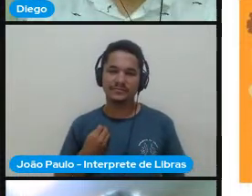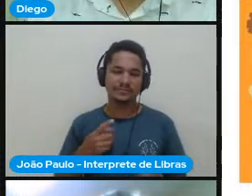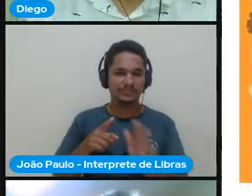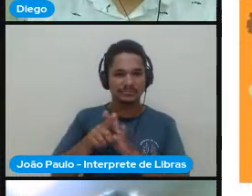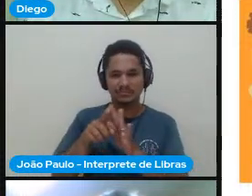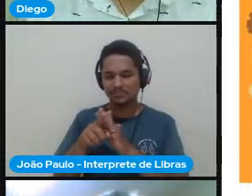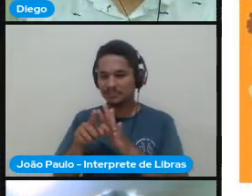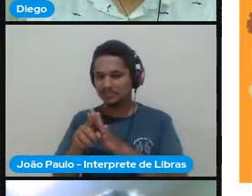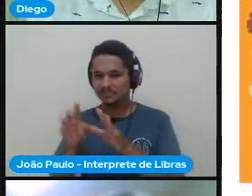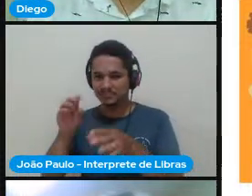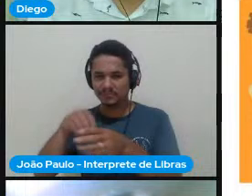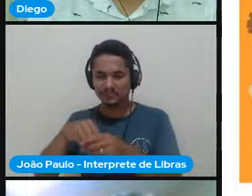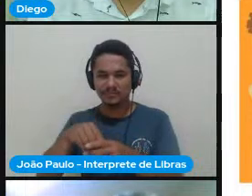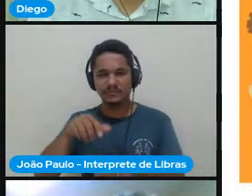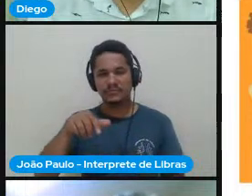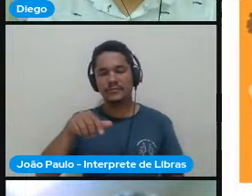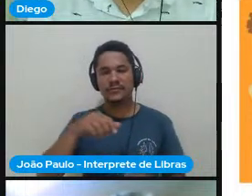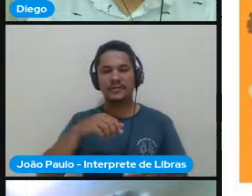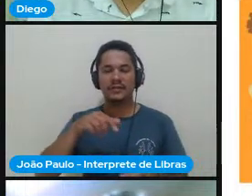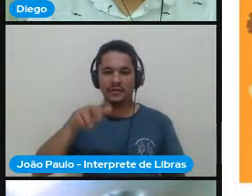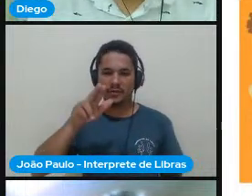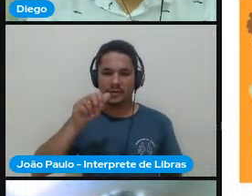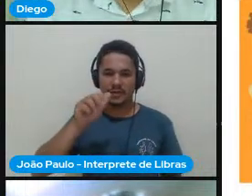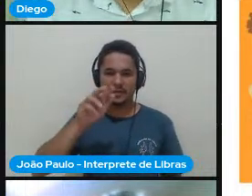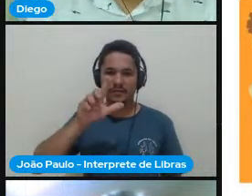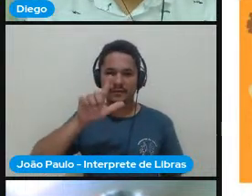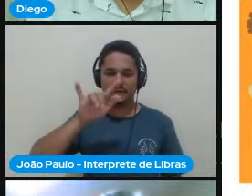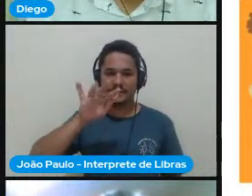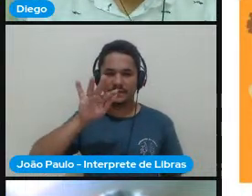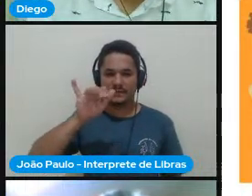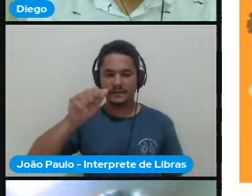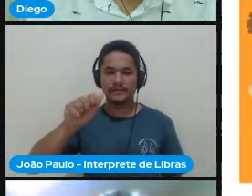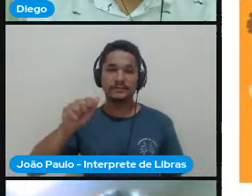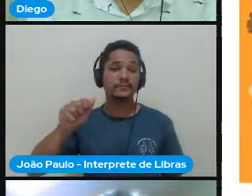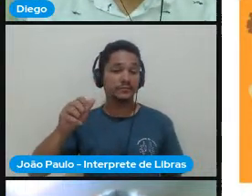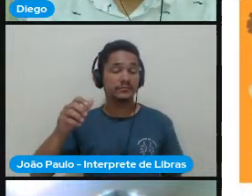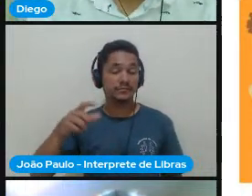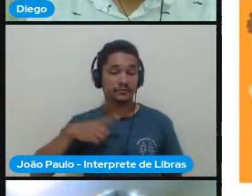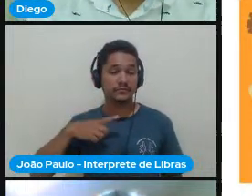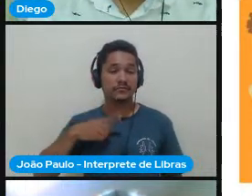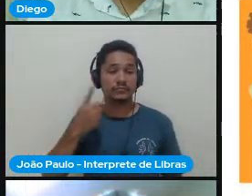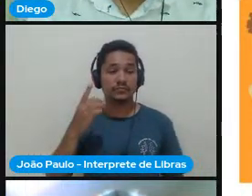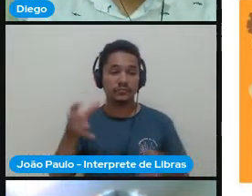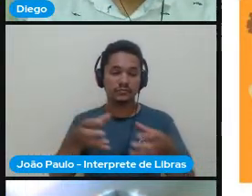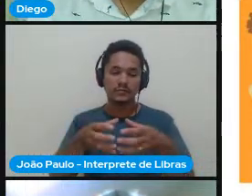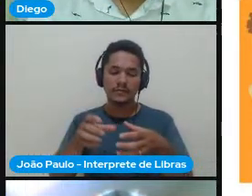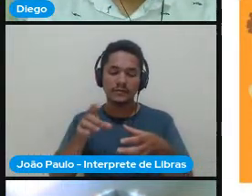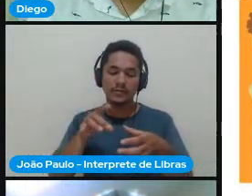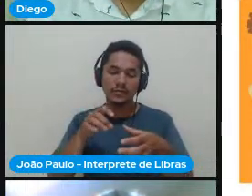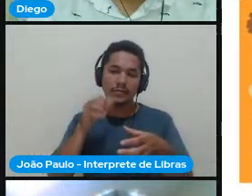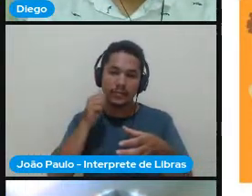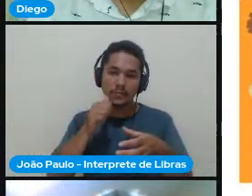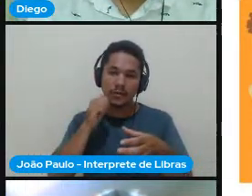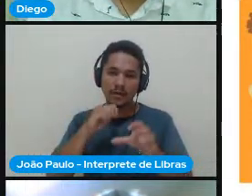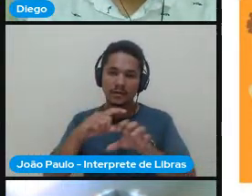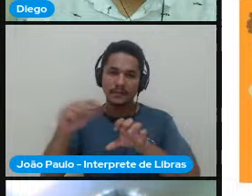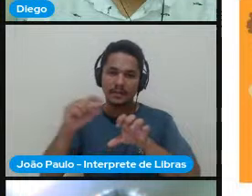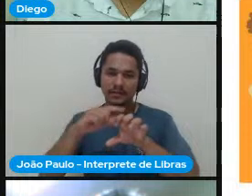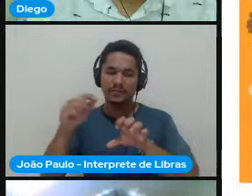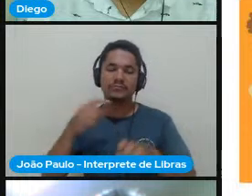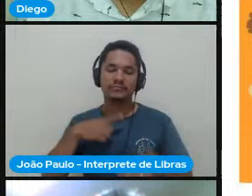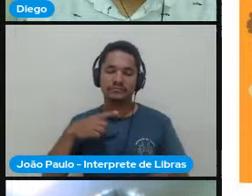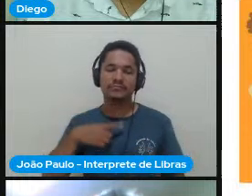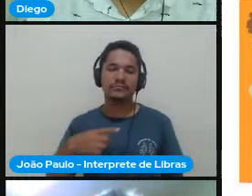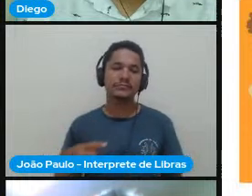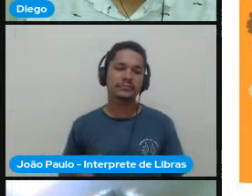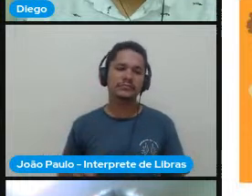também, hoje eles criaram um grupo só de mulheres empreendedoras, e a gente tem várias ferramentas que a gente